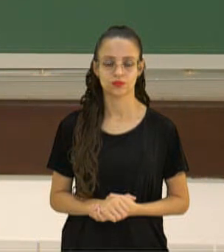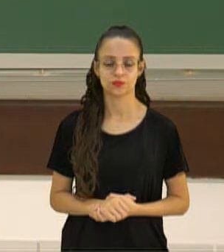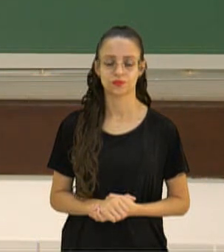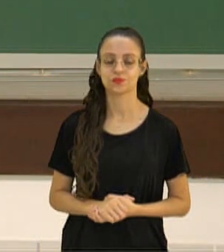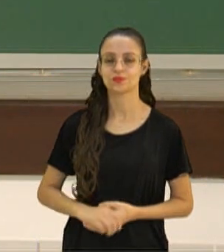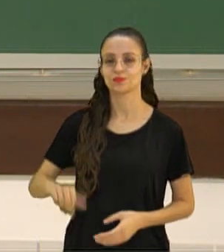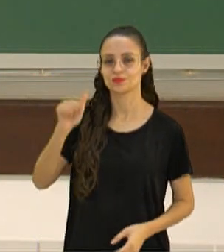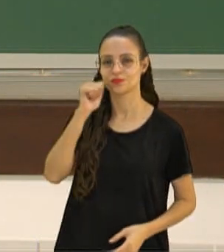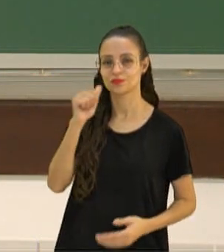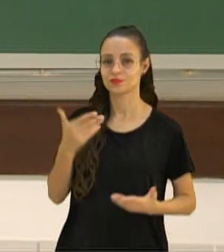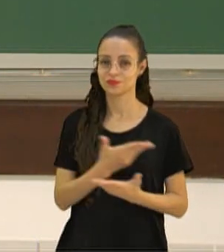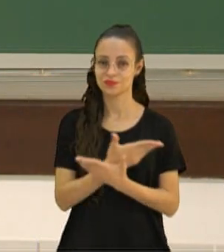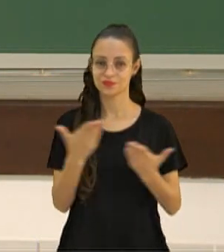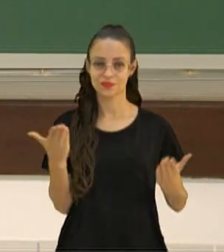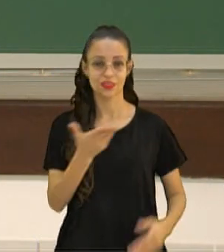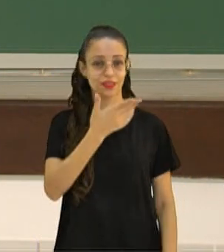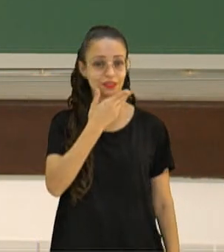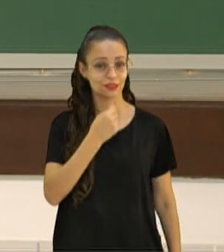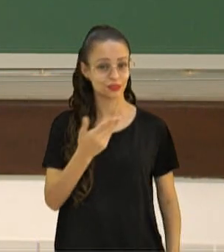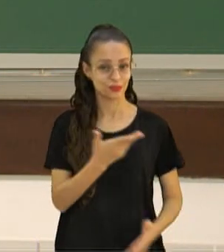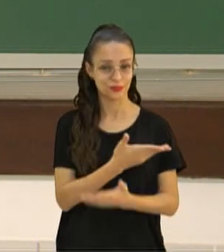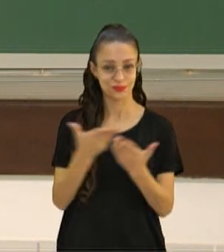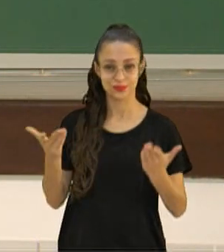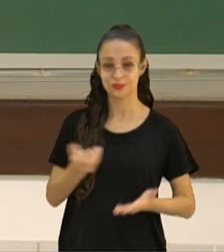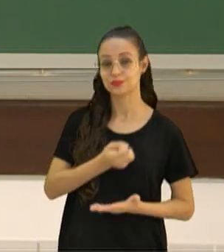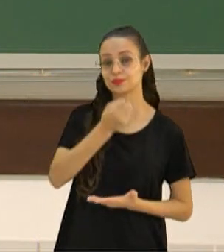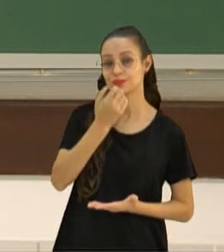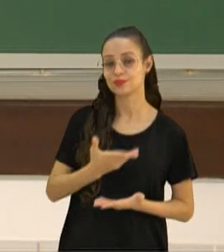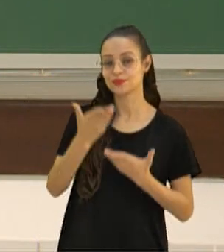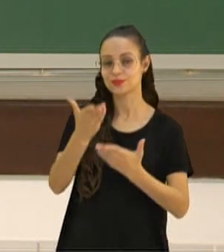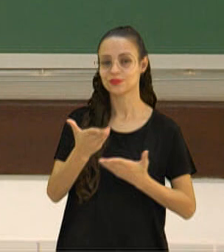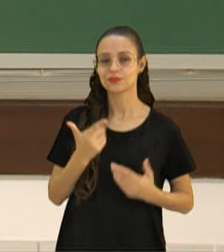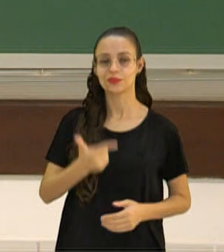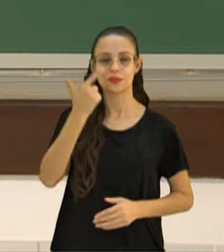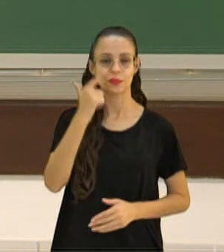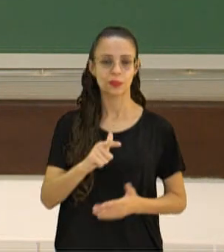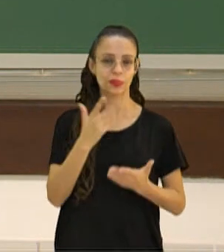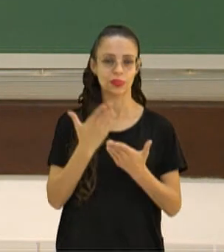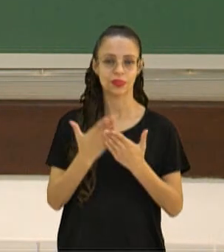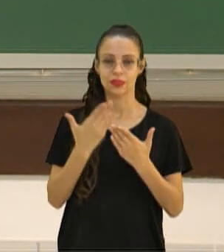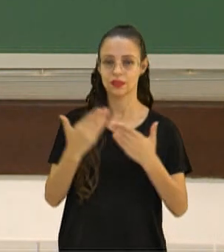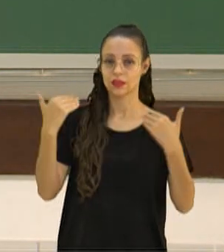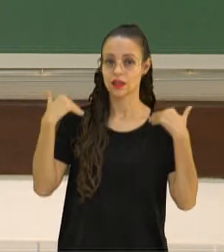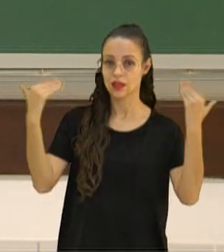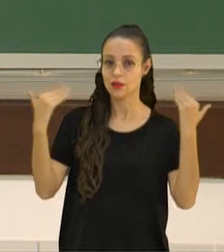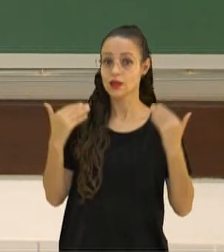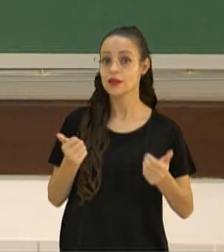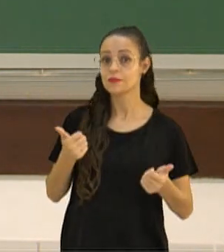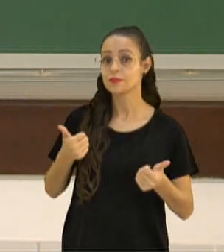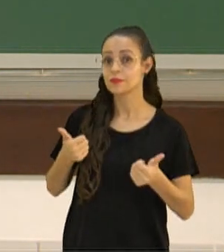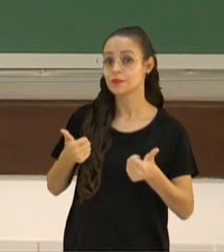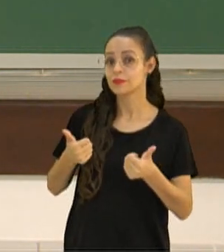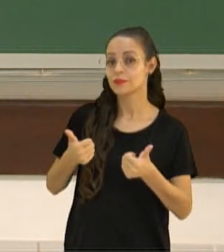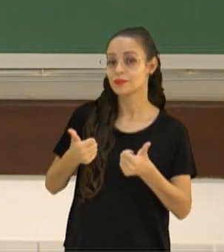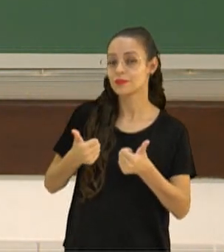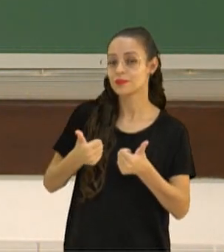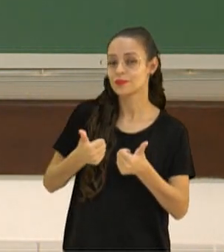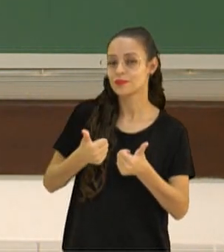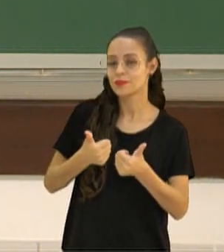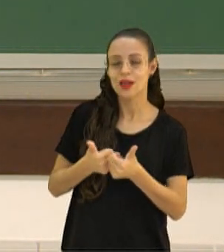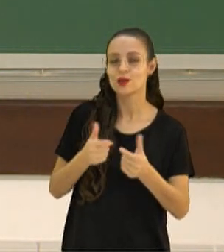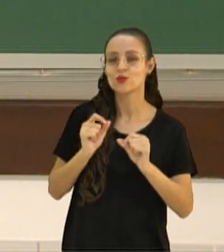Senhoras e senhores, bem-vindos para mais uma aula de Educação Física. Nos aproximamos, estamos realmente